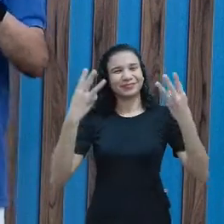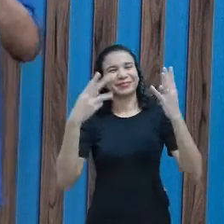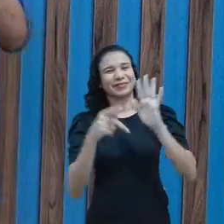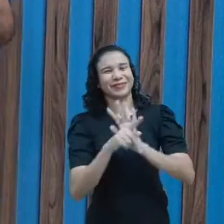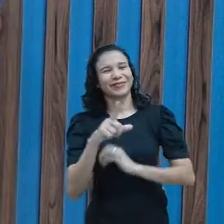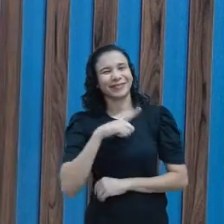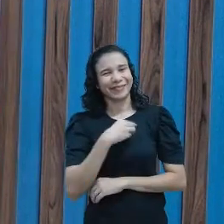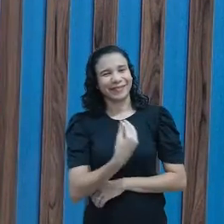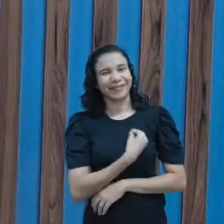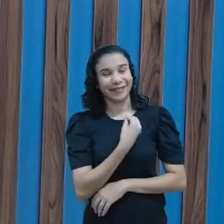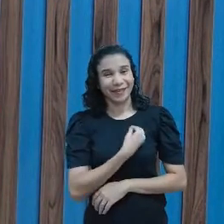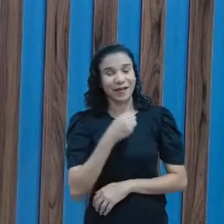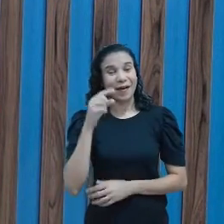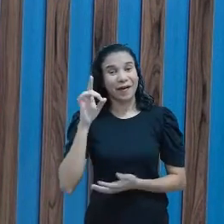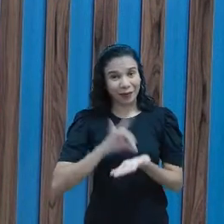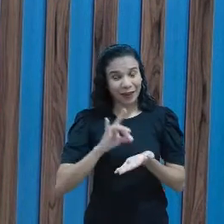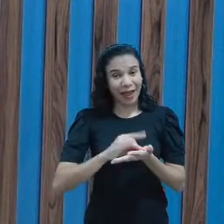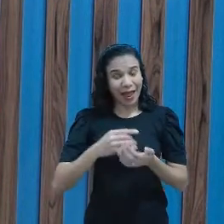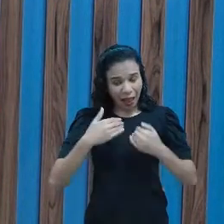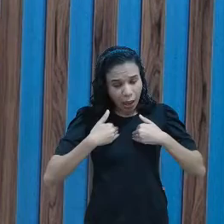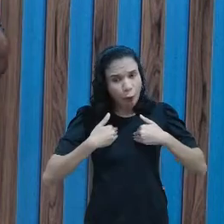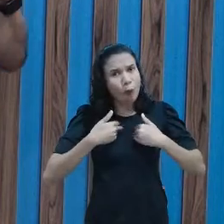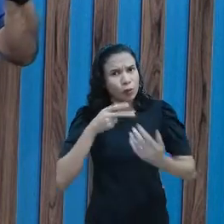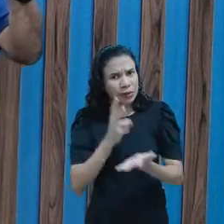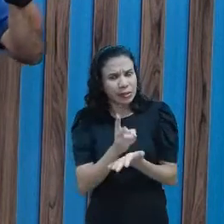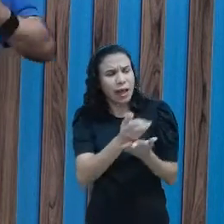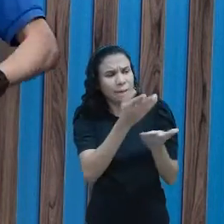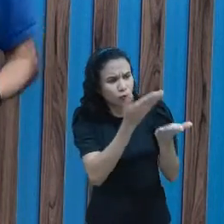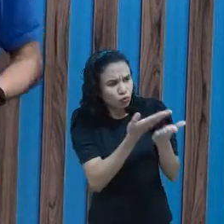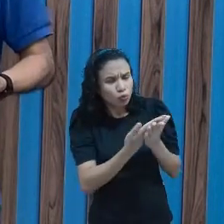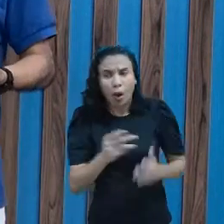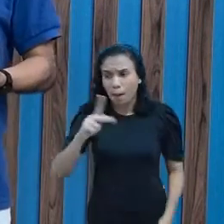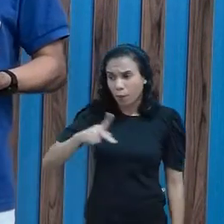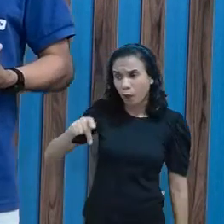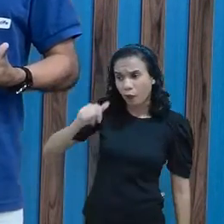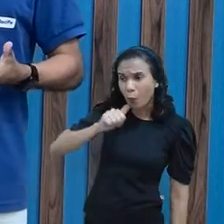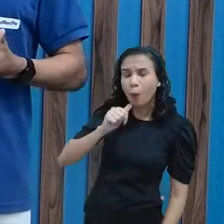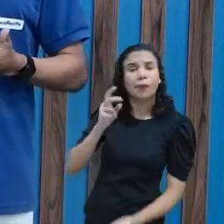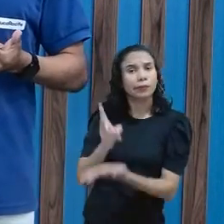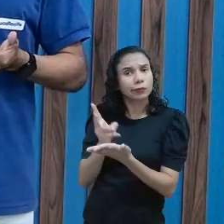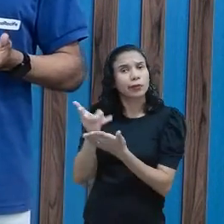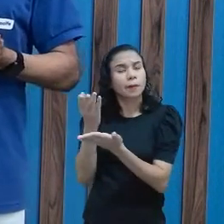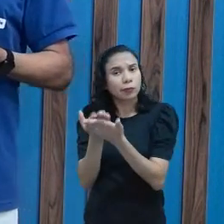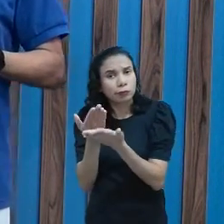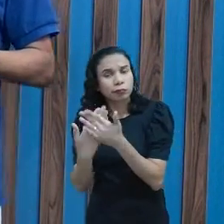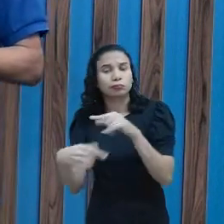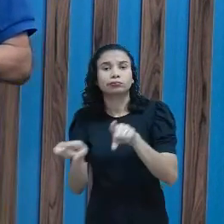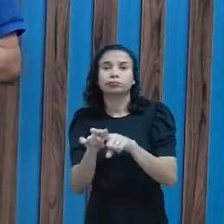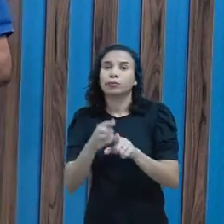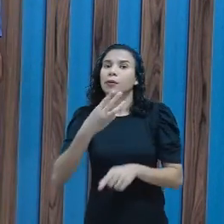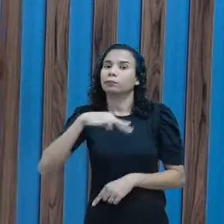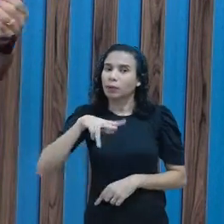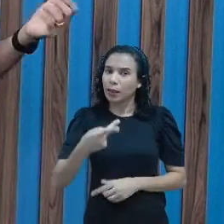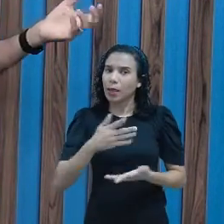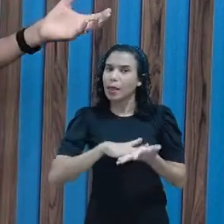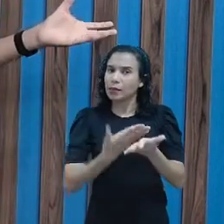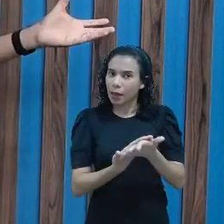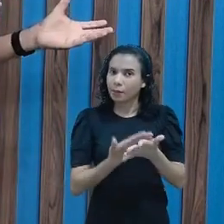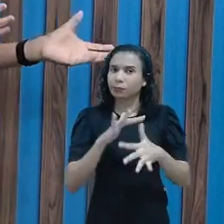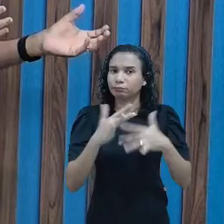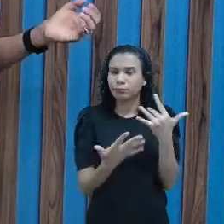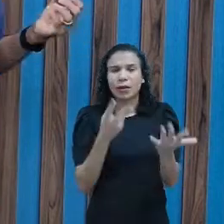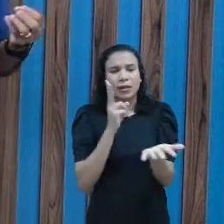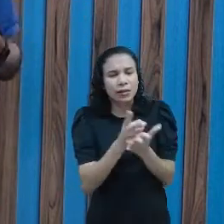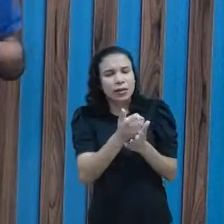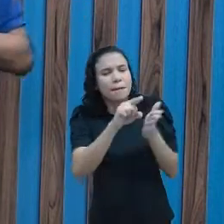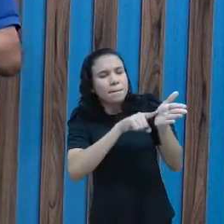hein? É exatamente, ó. Eu sempre estudo, professora Marta sempre estuda. Está aqui, Maria Helena também aqui sempre está